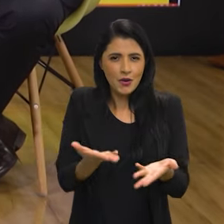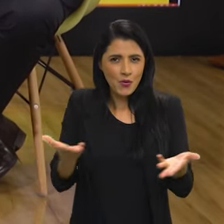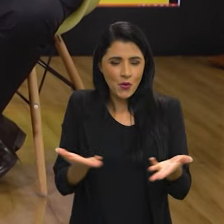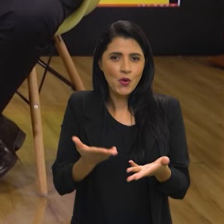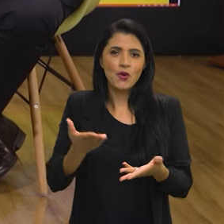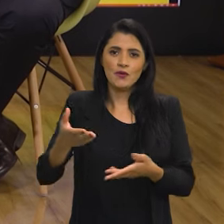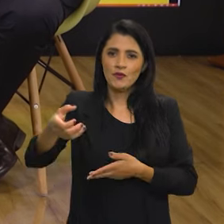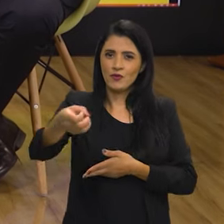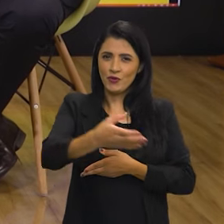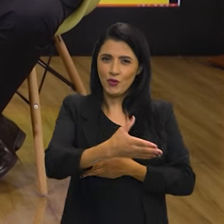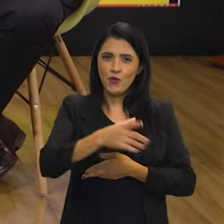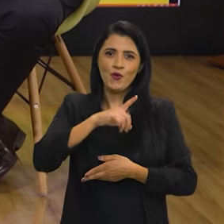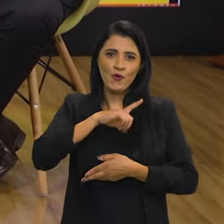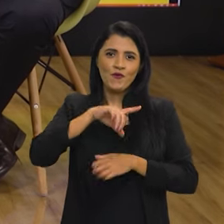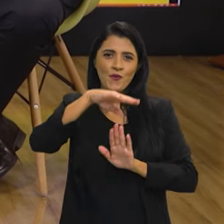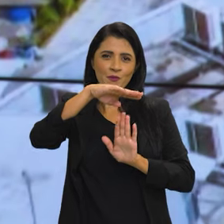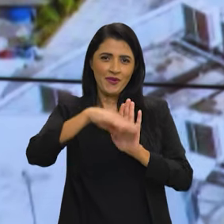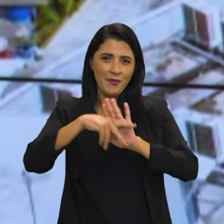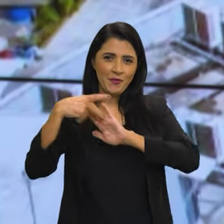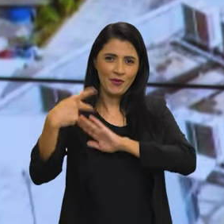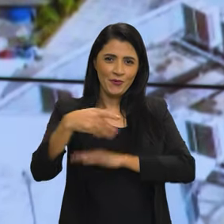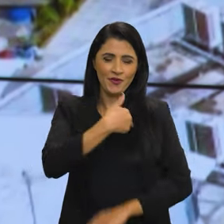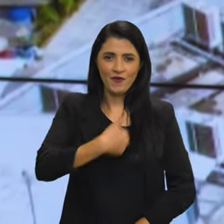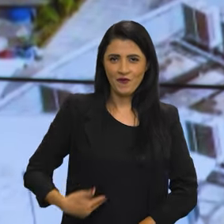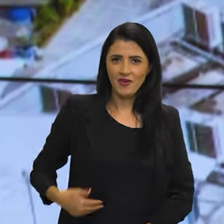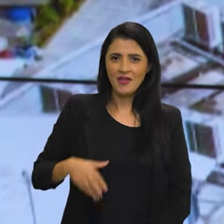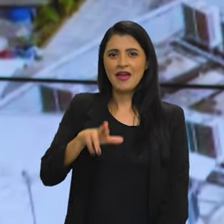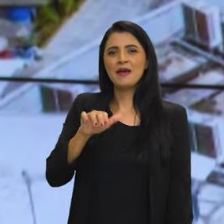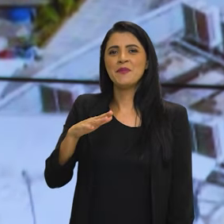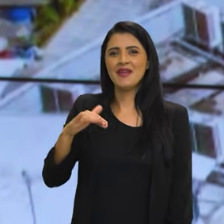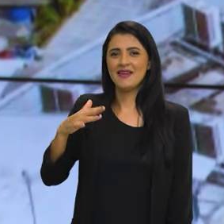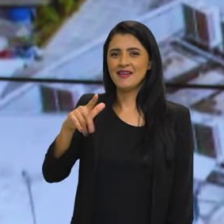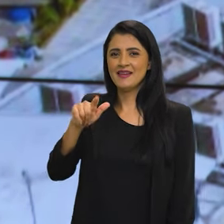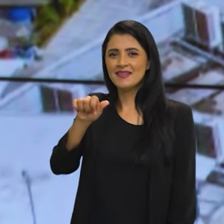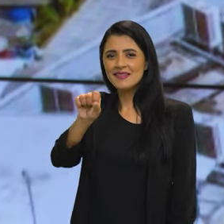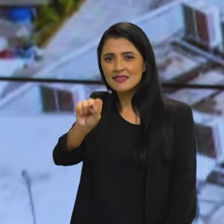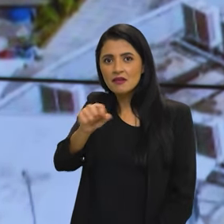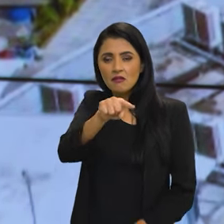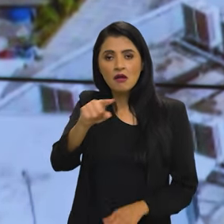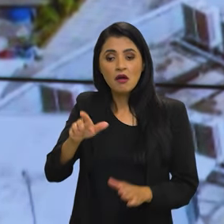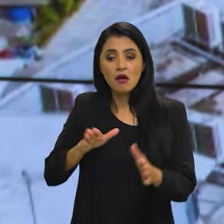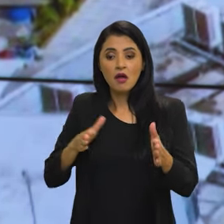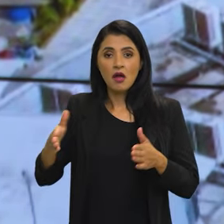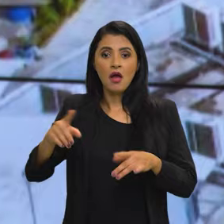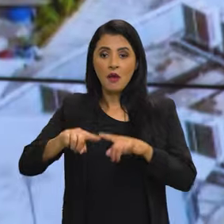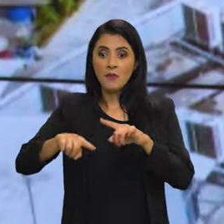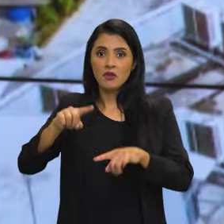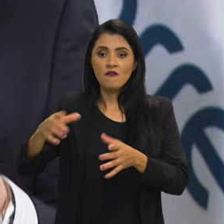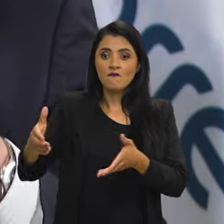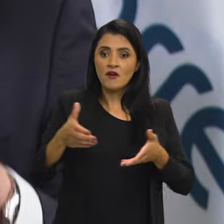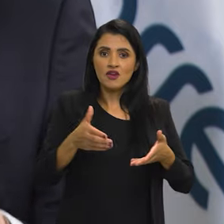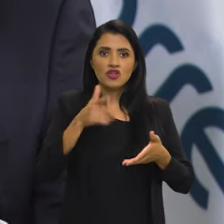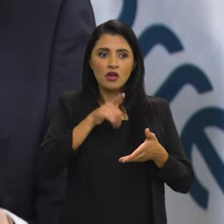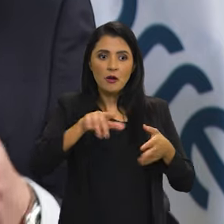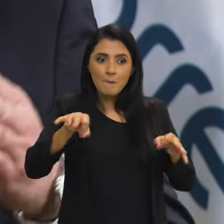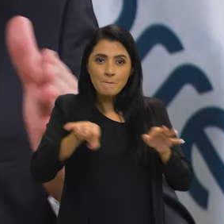Mas agora, com esse novo programa do governo, que é o Remessa Conforme, essa mercadoria já vai chegar